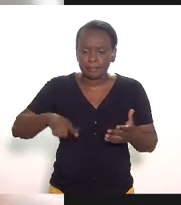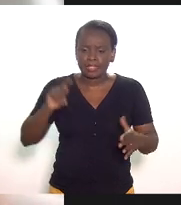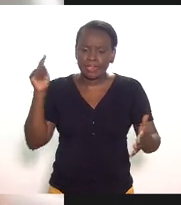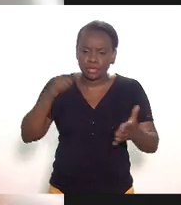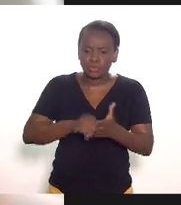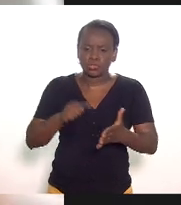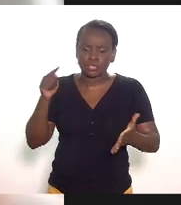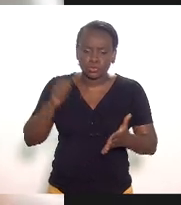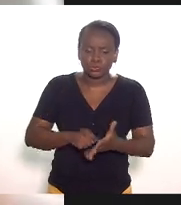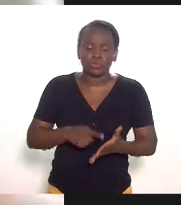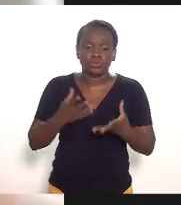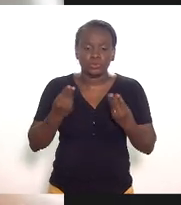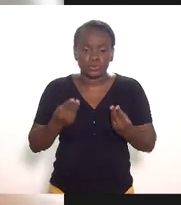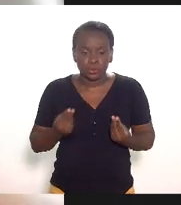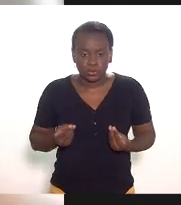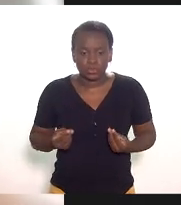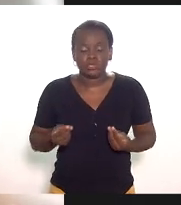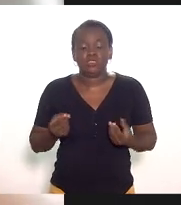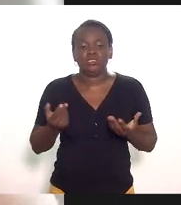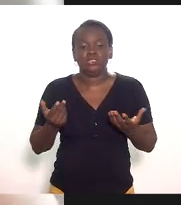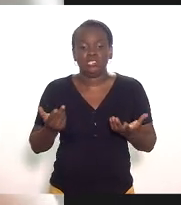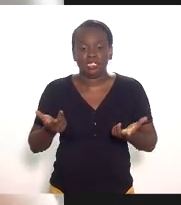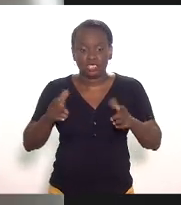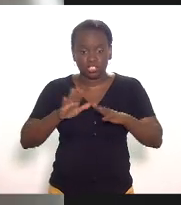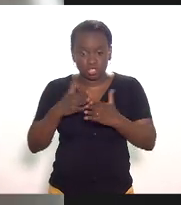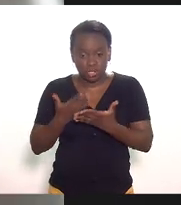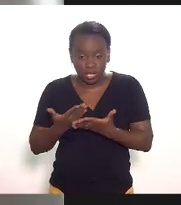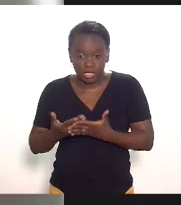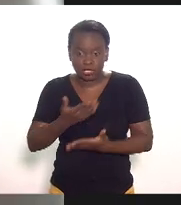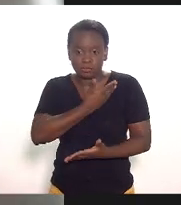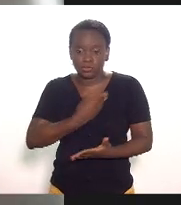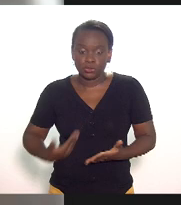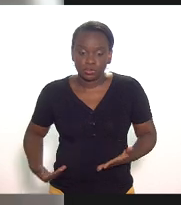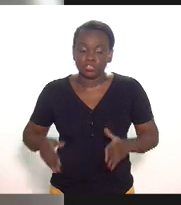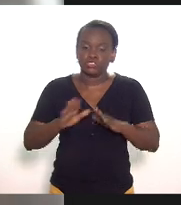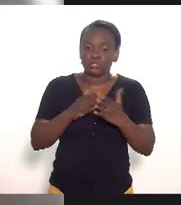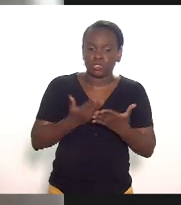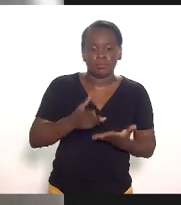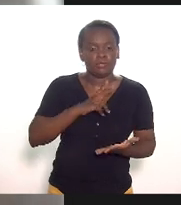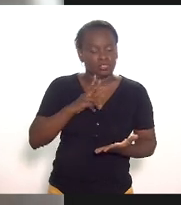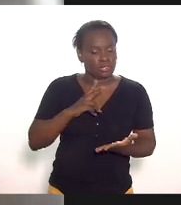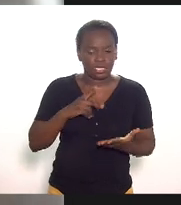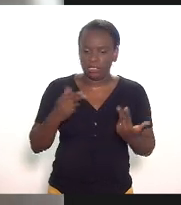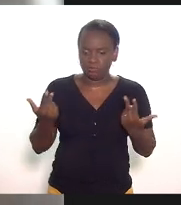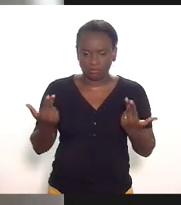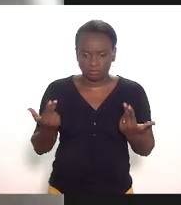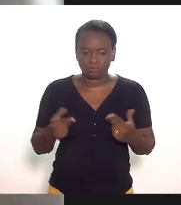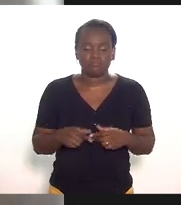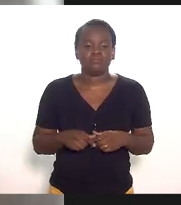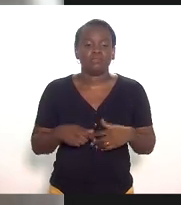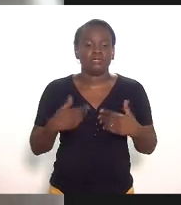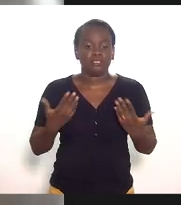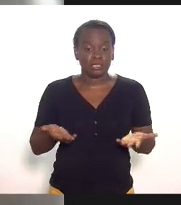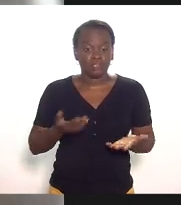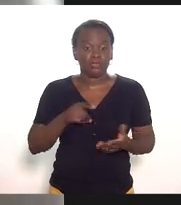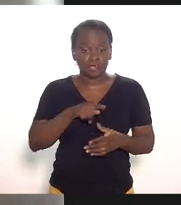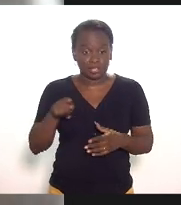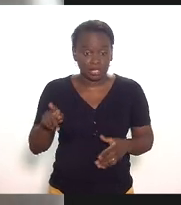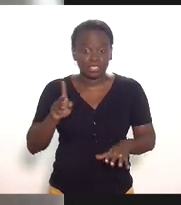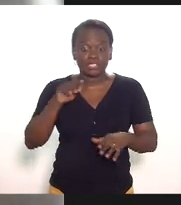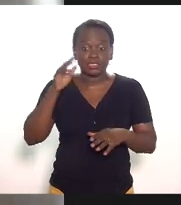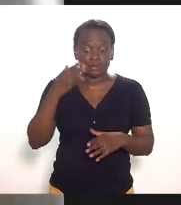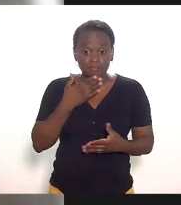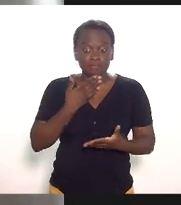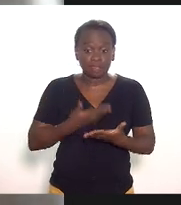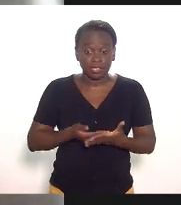denúncias, tanto no âmbito da escola pública quanto da escola privada. E, pasmem, dentro de